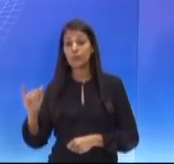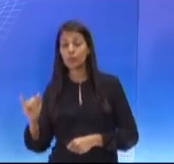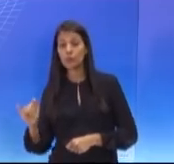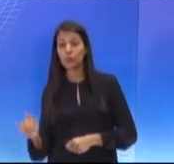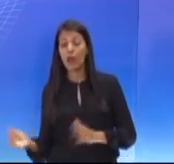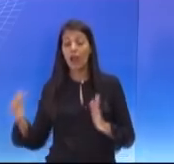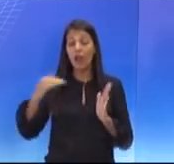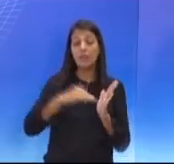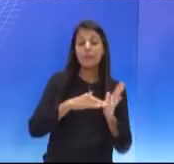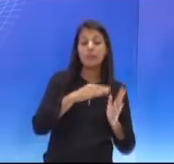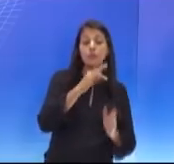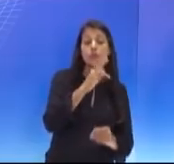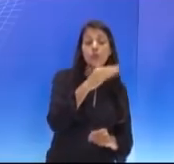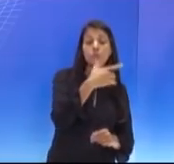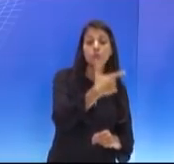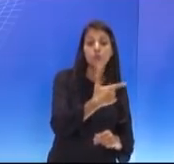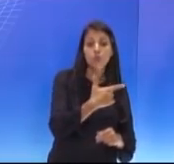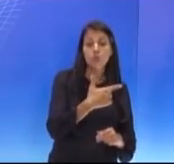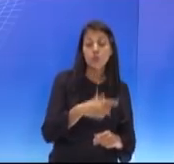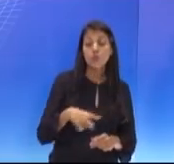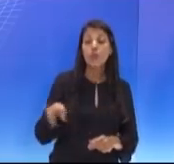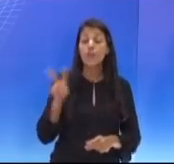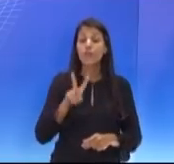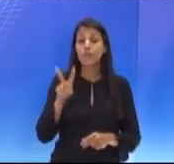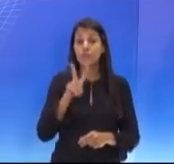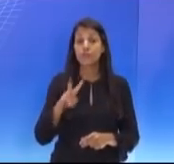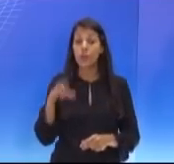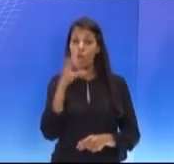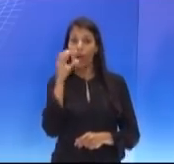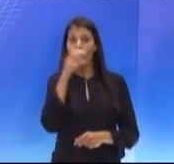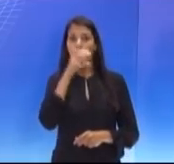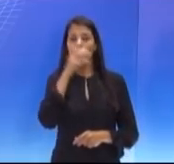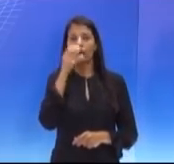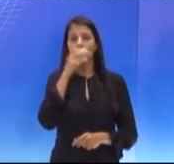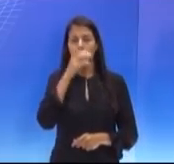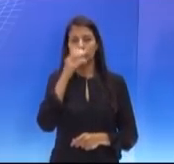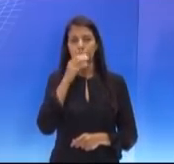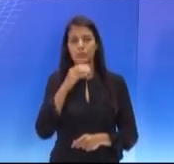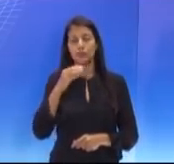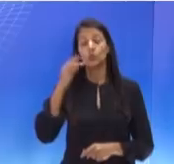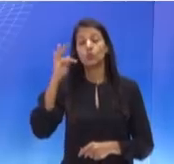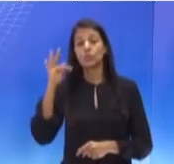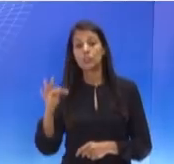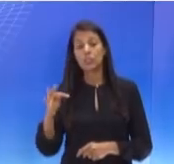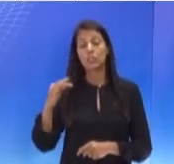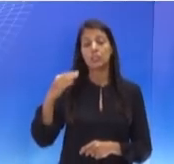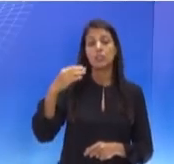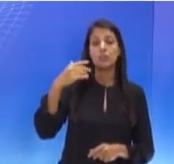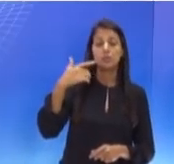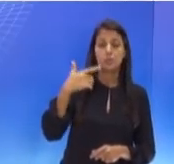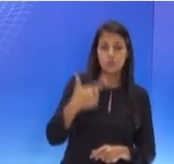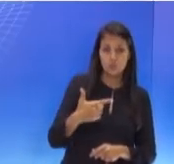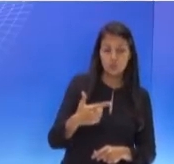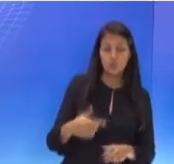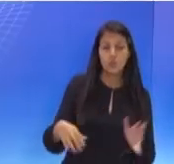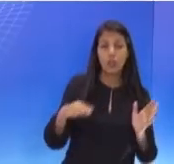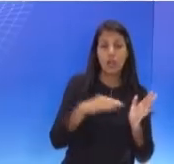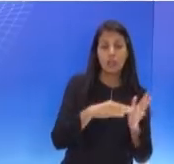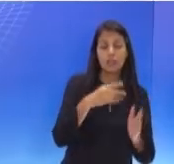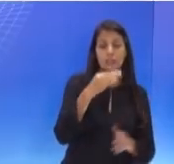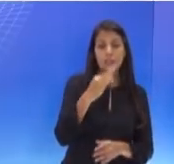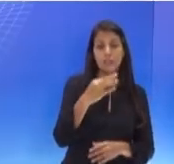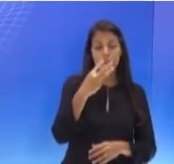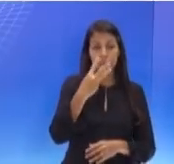velocidade. Do tempo 2 ao tempo 3, ele reduziu a velocidade. Do tempo 3 ao tempo